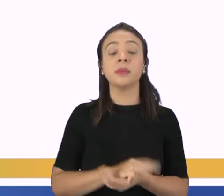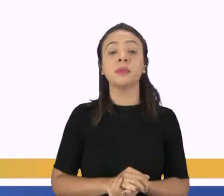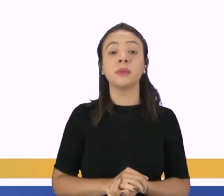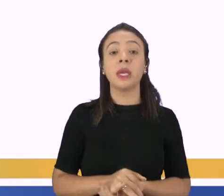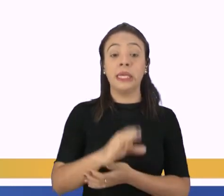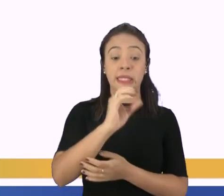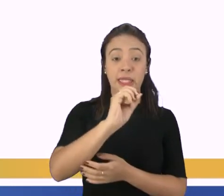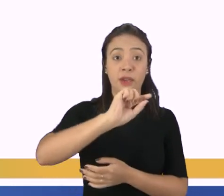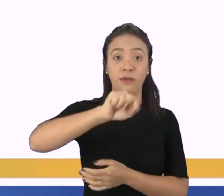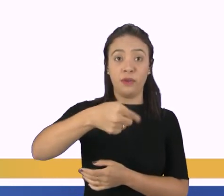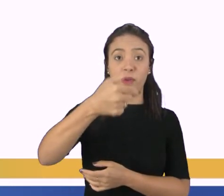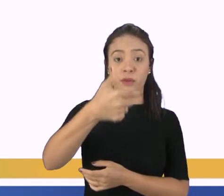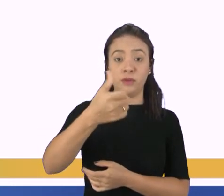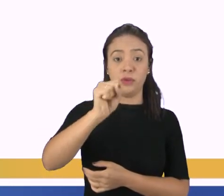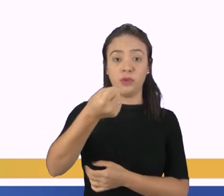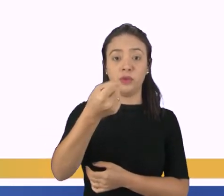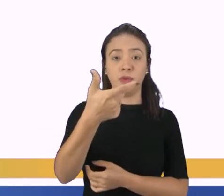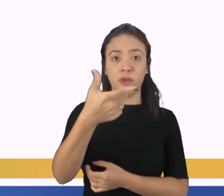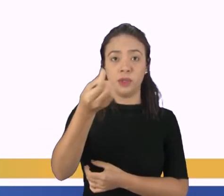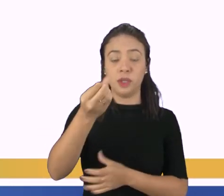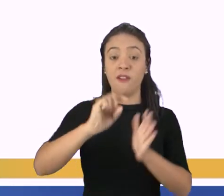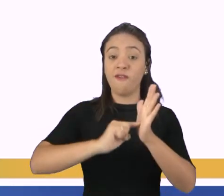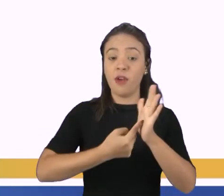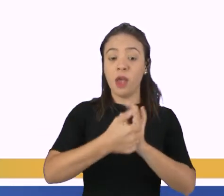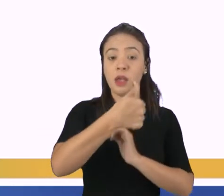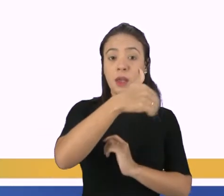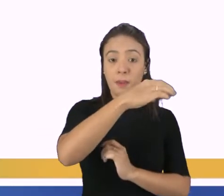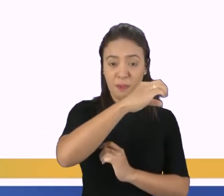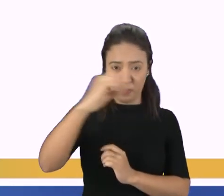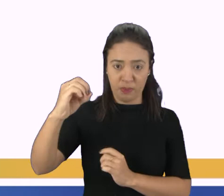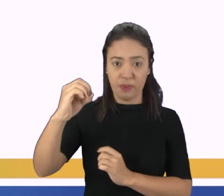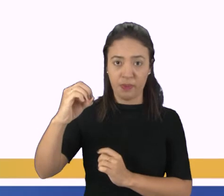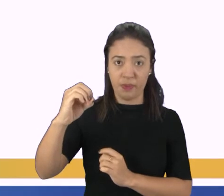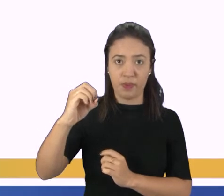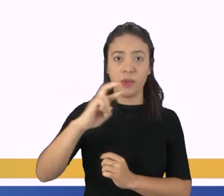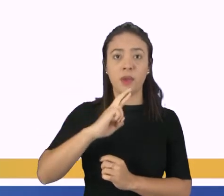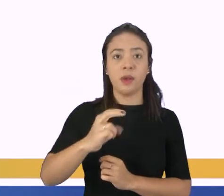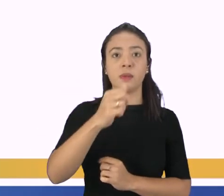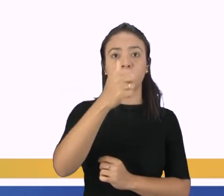a 0,2826 multiplicado por 1000, que daria